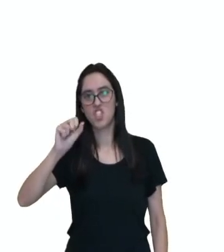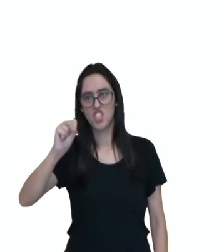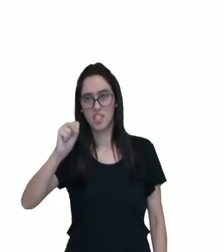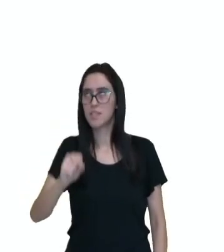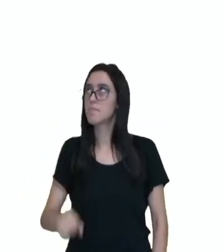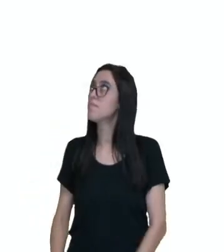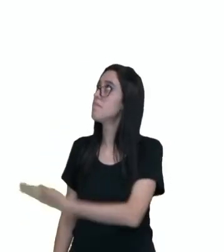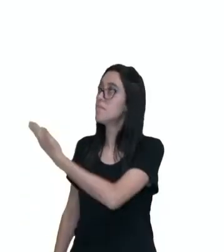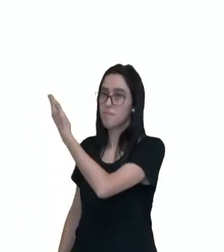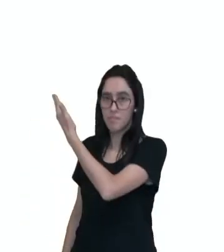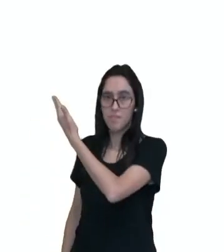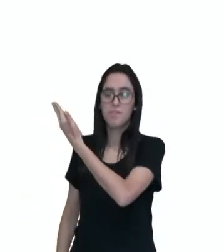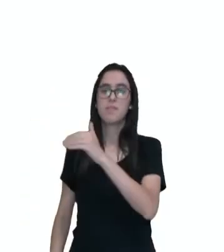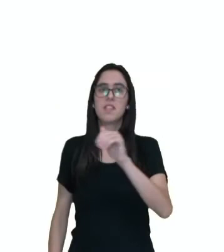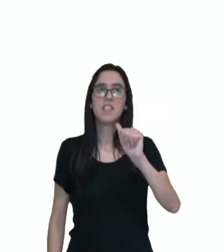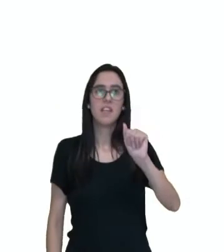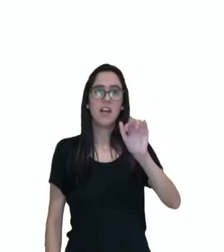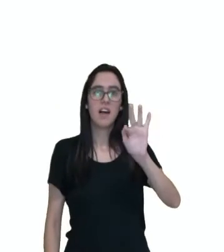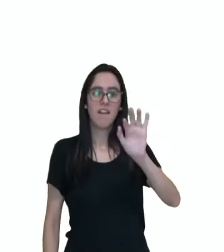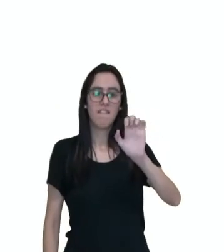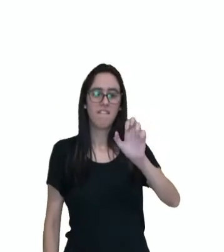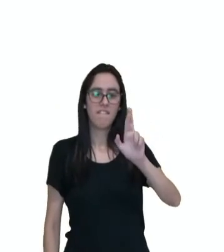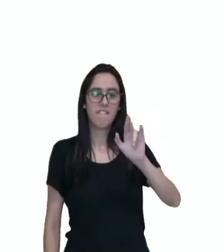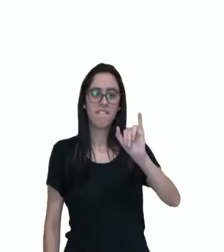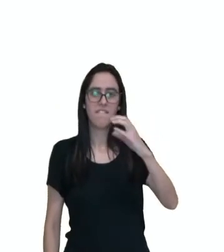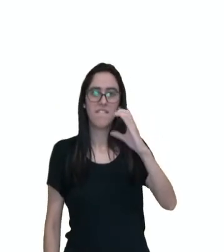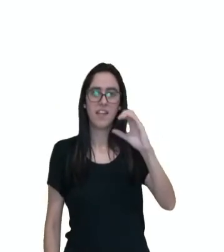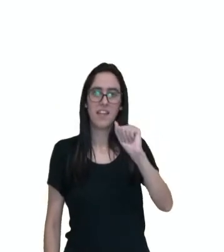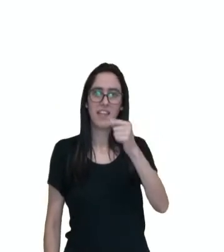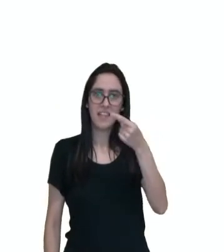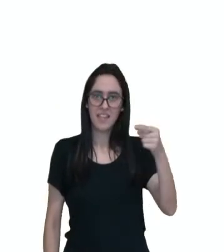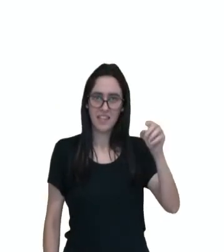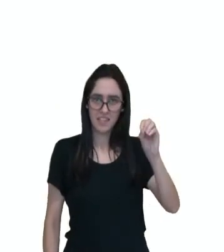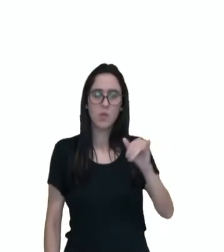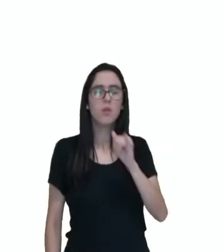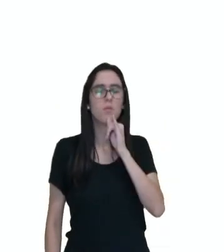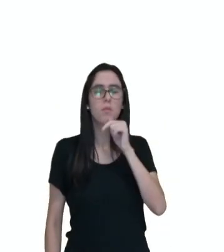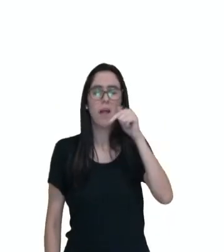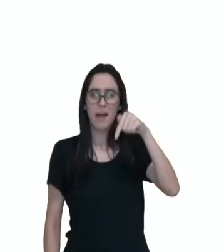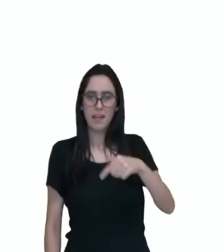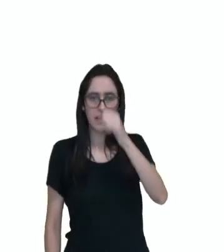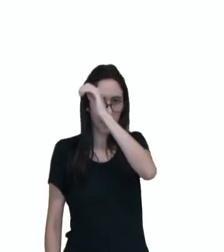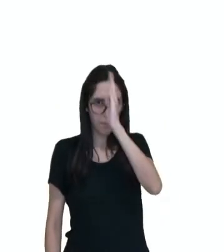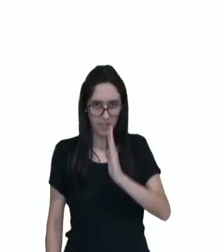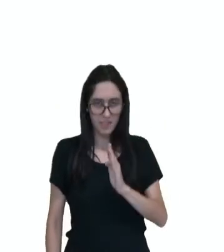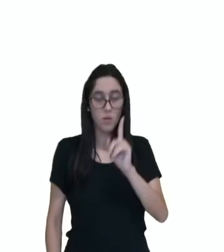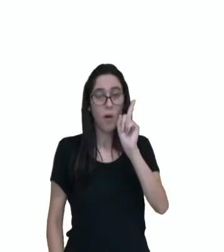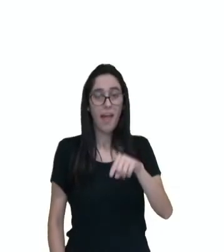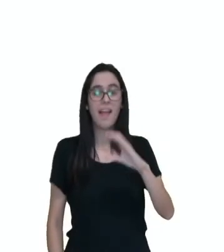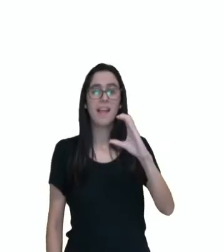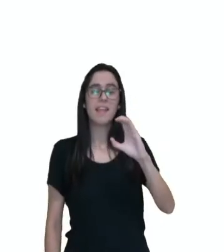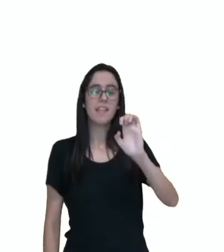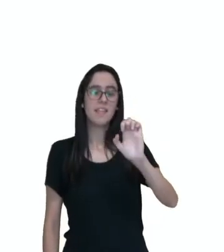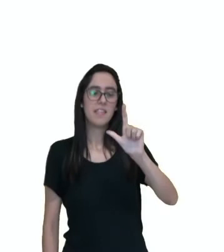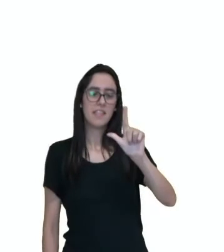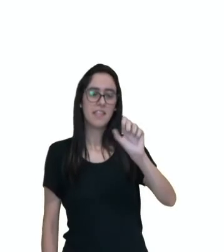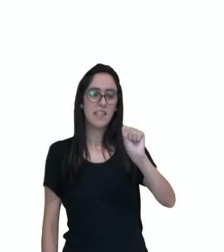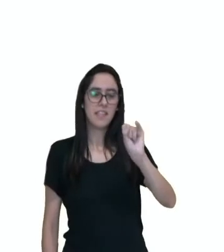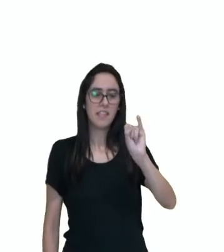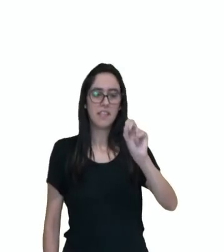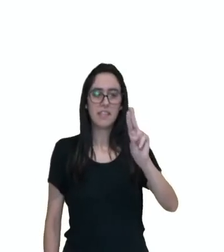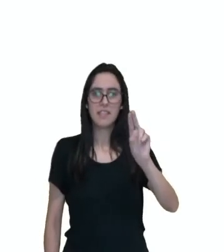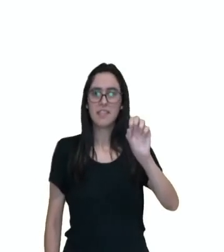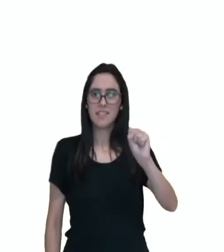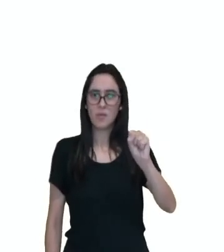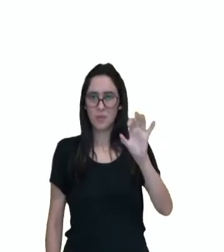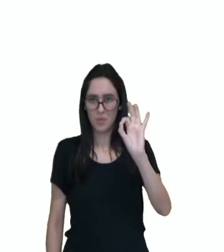oficial. Vocês sabem que, por exemplo, nós medimos aqui no Brasil a temperatura em graus Celsius. Então, é bem comum